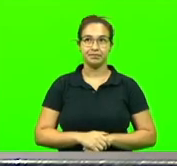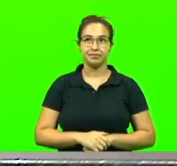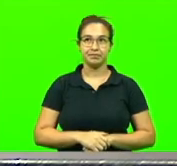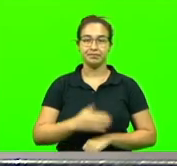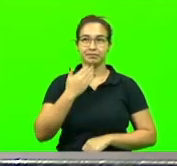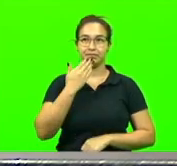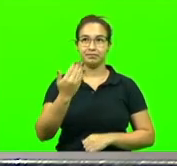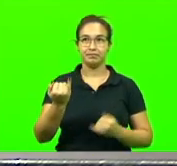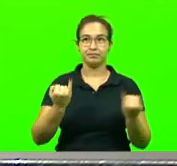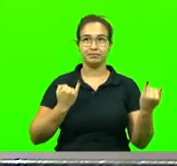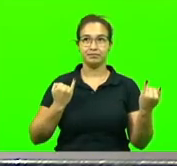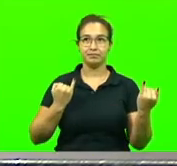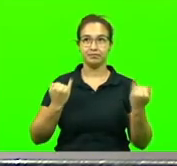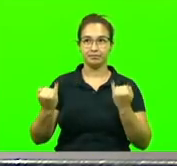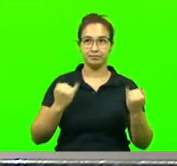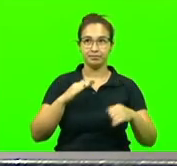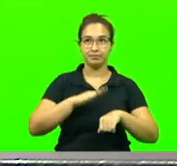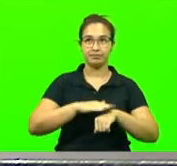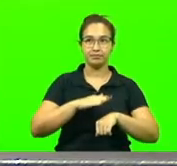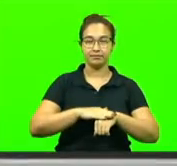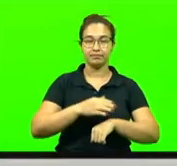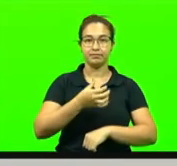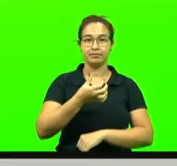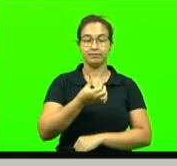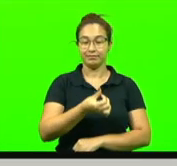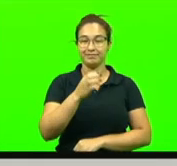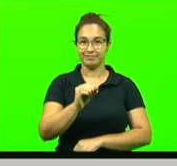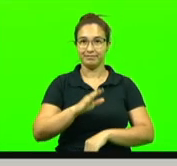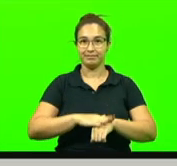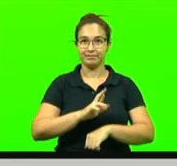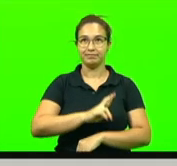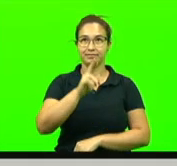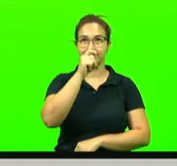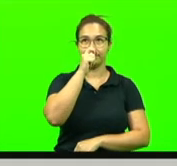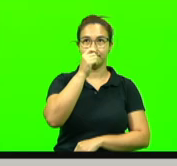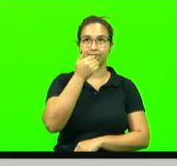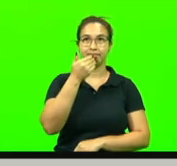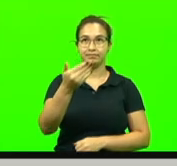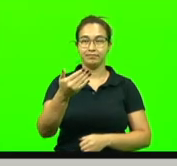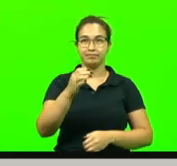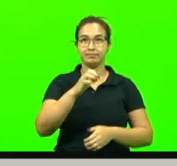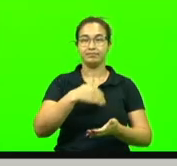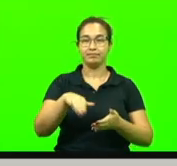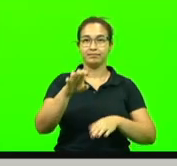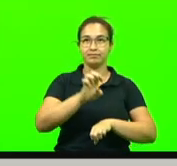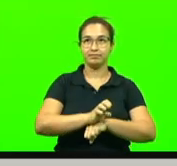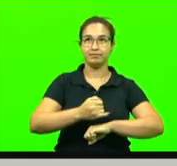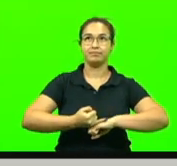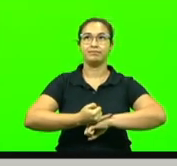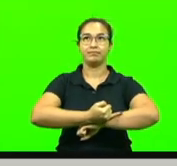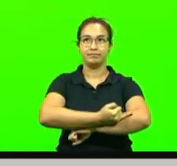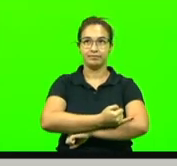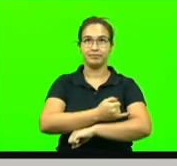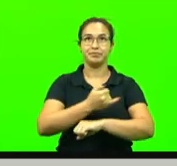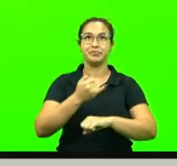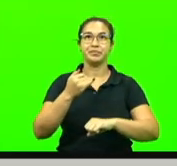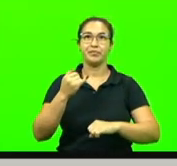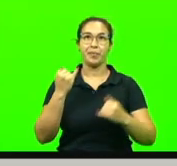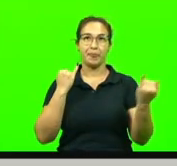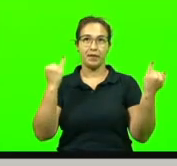Pedido de informação 60. Deputado João Amin, solicitando ao secretário de Estado da Infraestrutura e